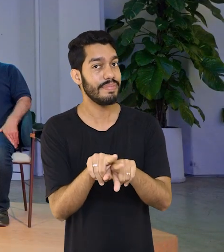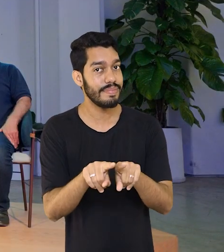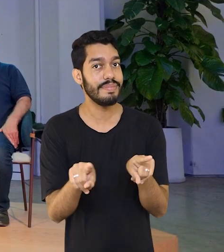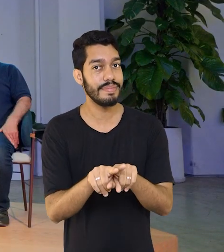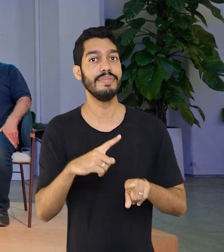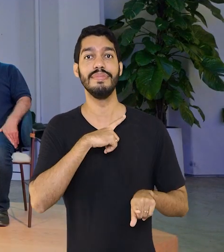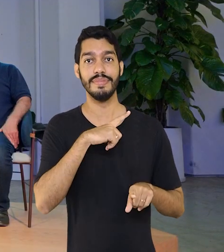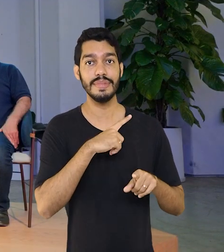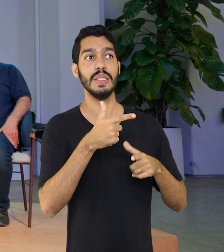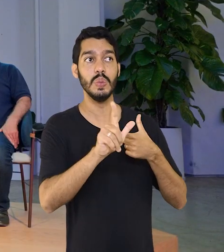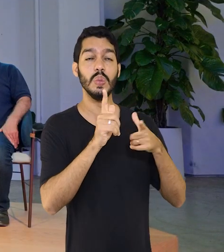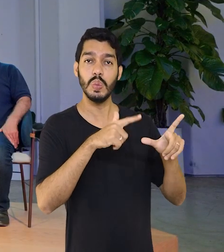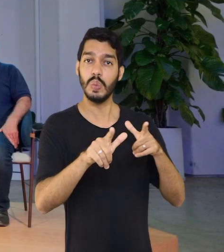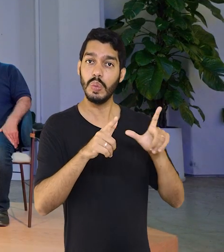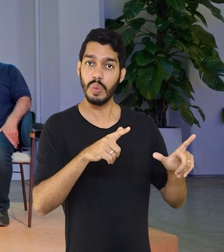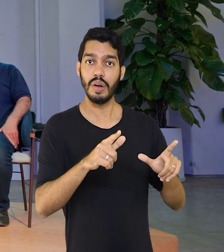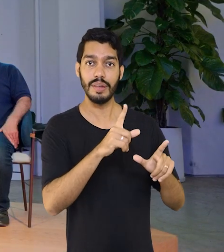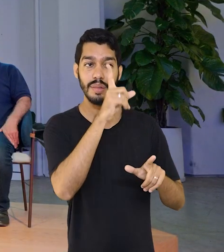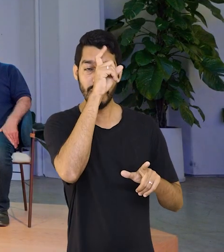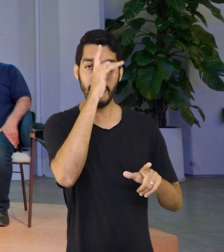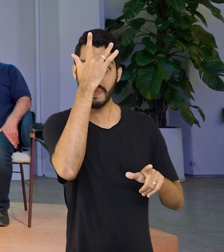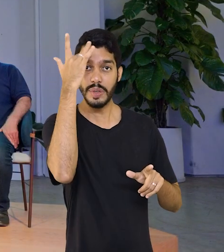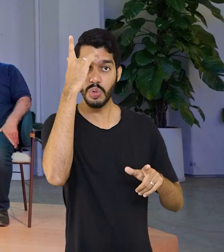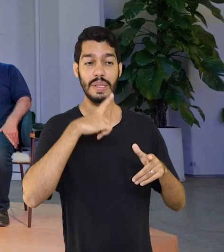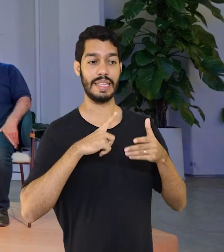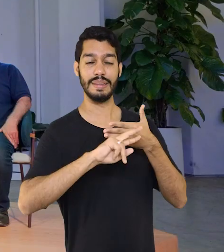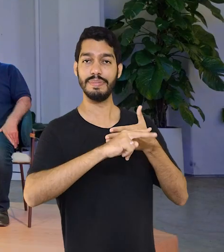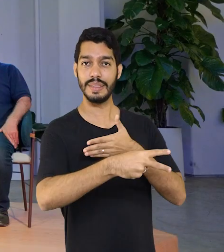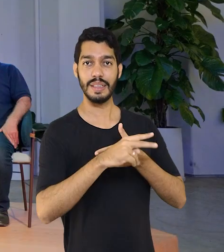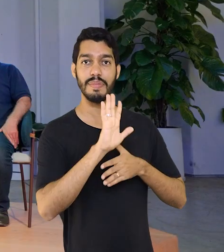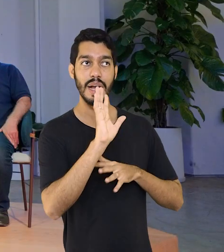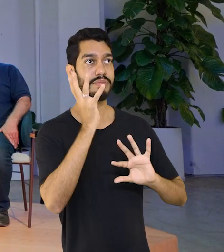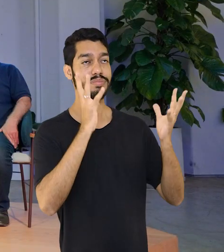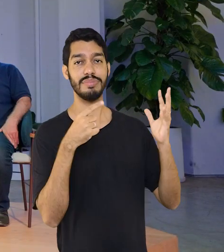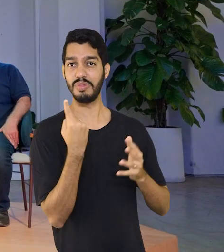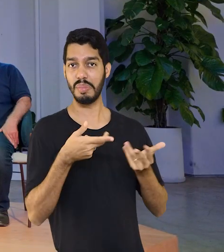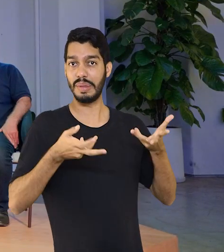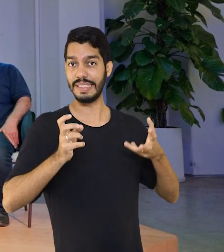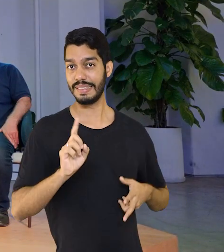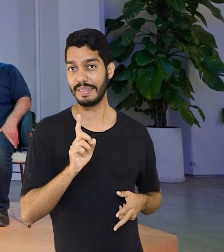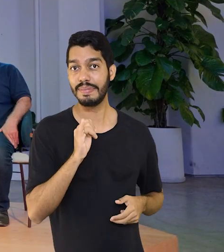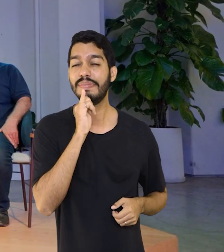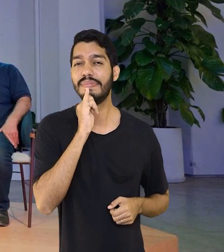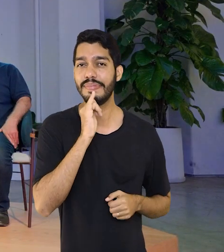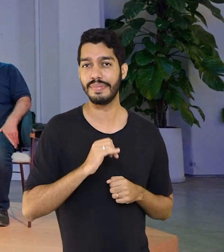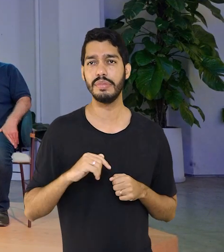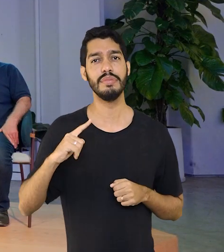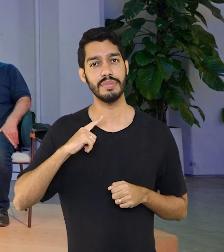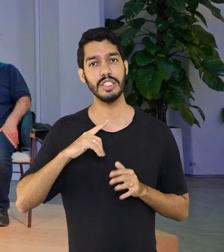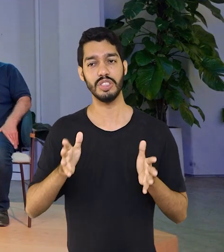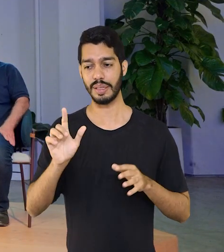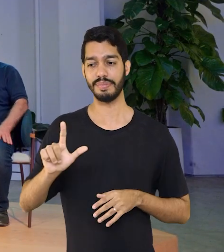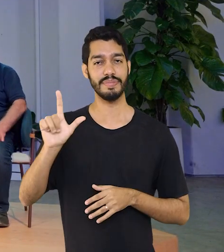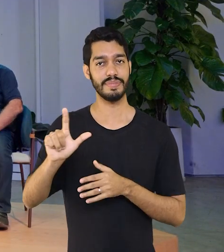eventos climáticos dando desfechos de hospitalização em que a gente não percebe. Por exemplo, não sei se vocês sabem, mas